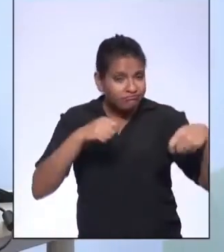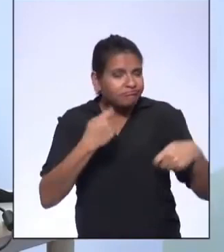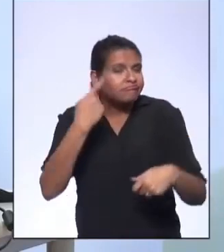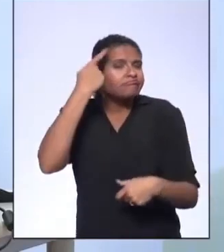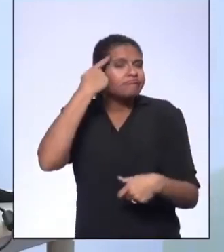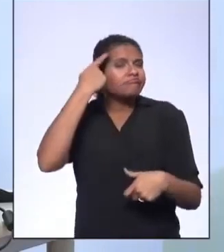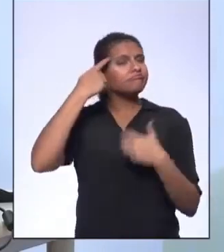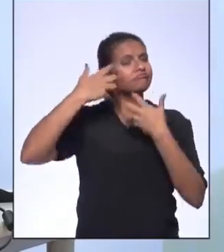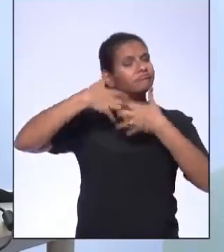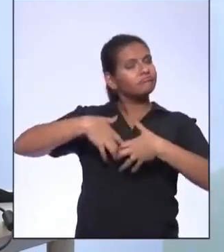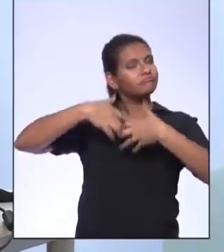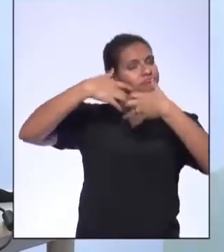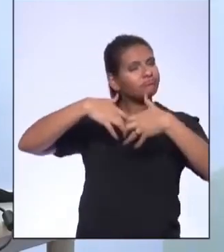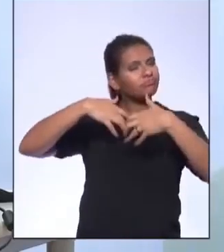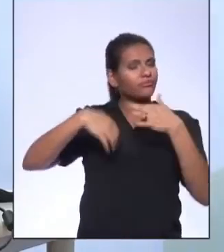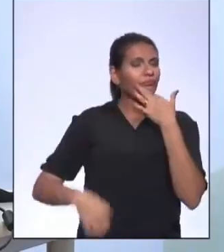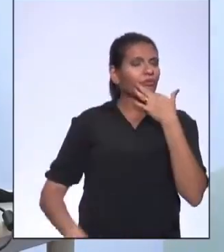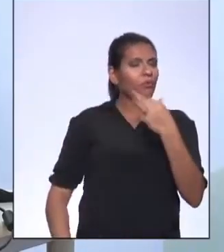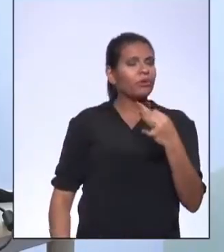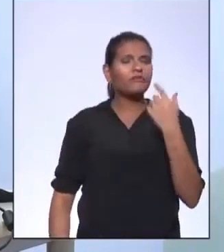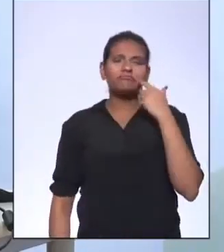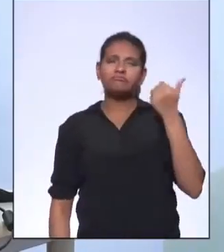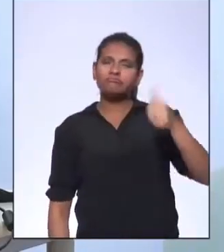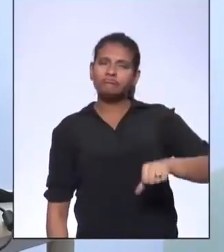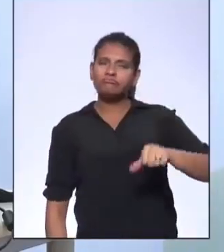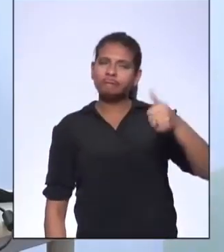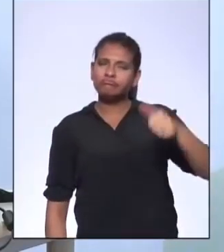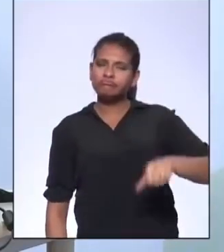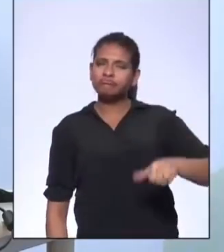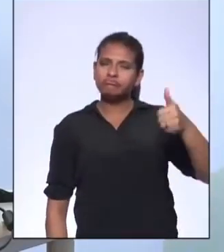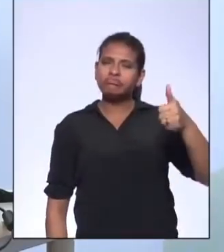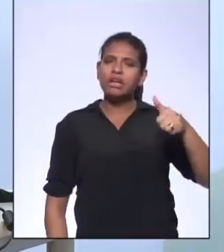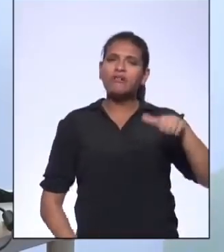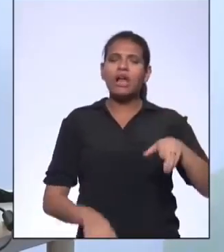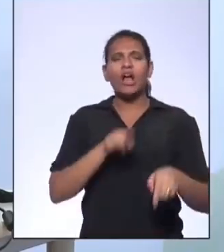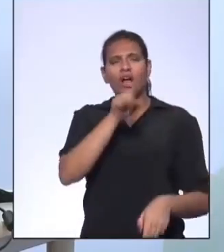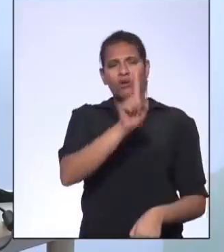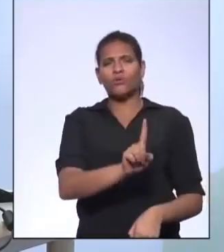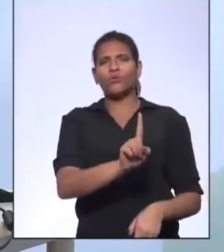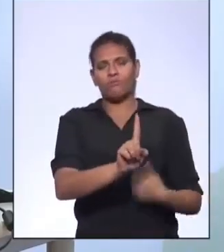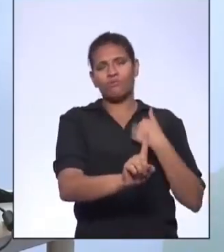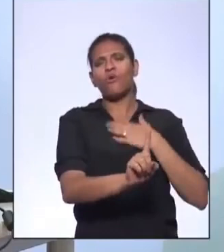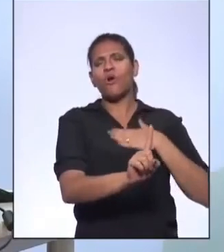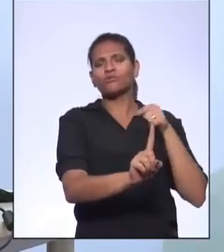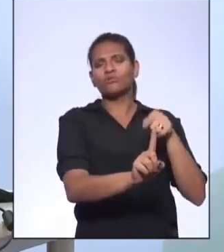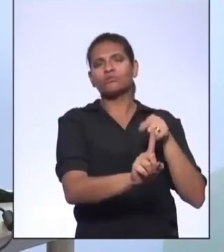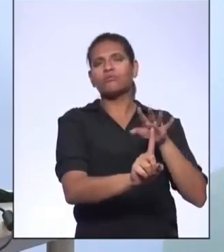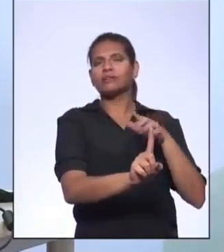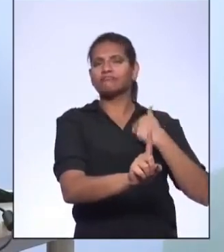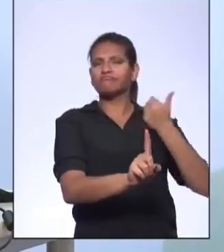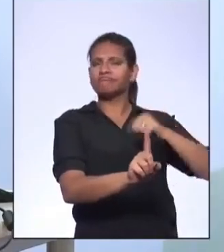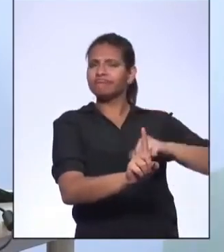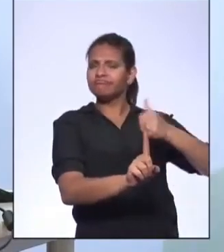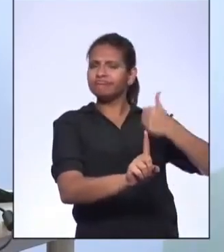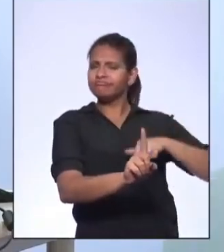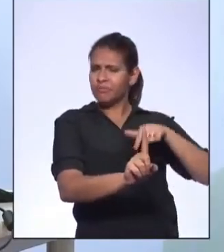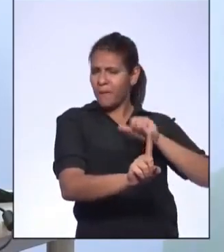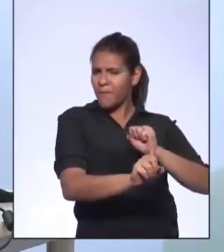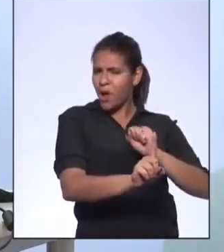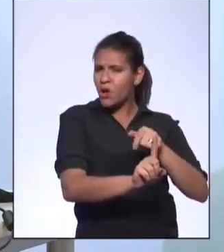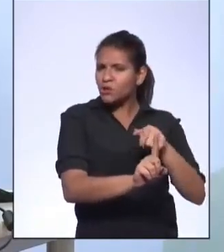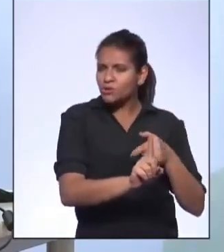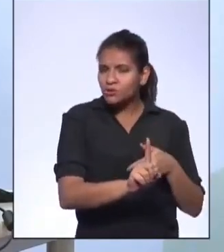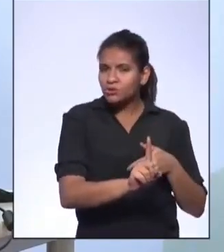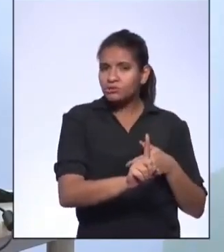refletir criticamente, inclusive, sobre o que você gosta. É aquela autocrítica, né? Eu posso gostar, mas não significa que eu não tenha que fazer um